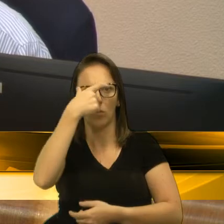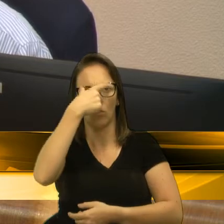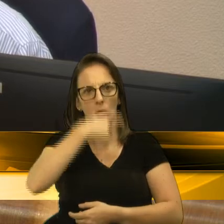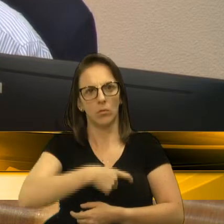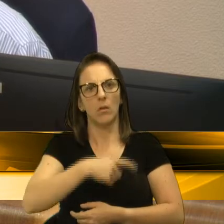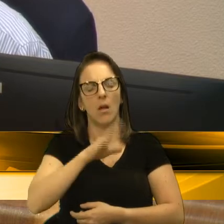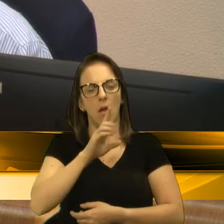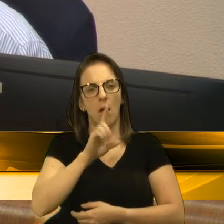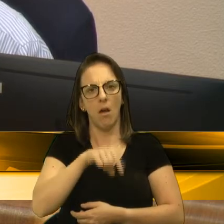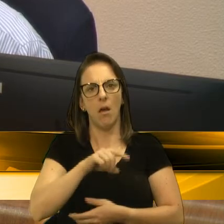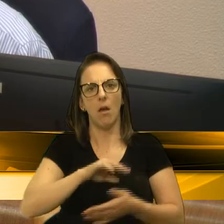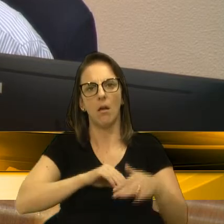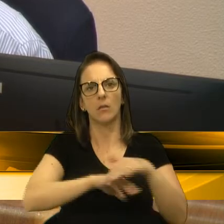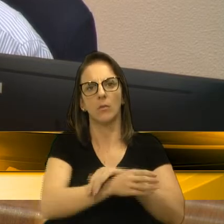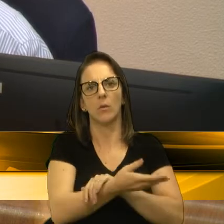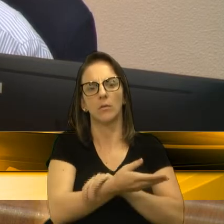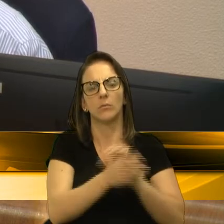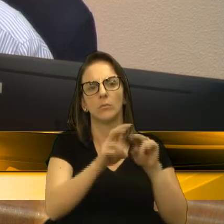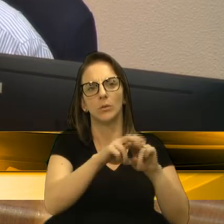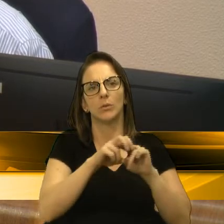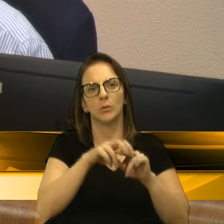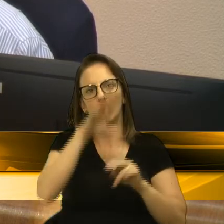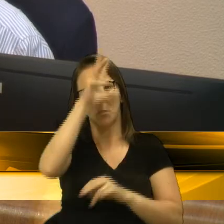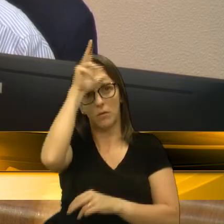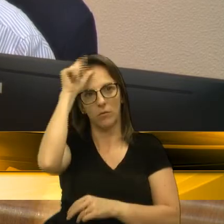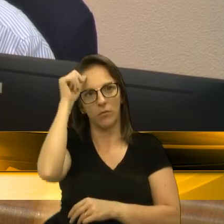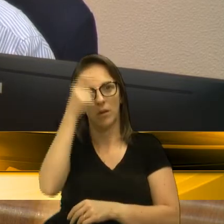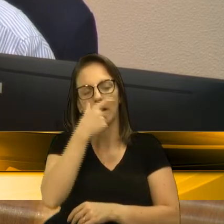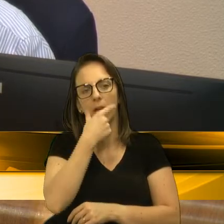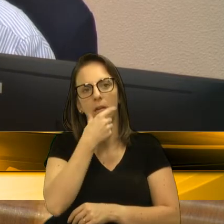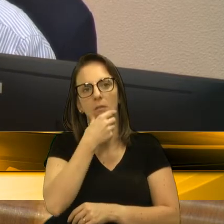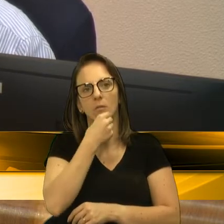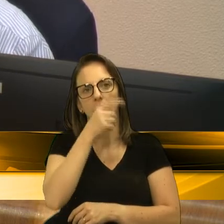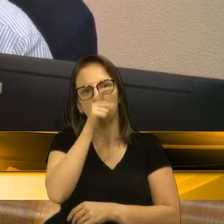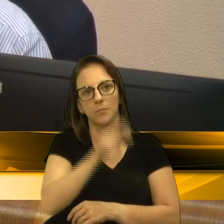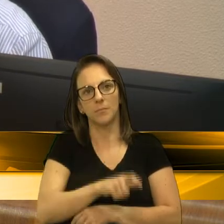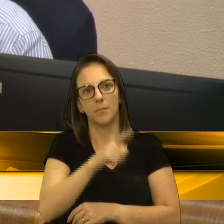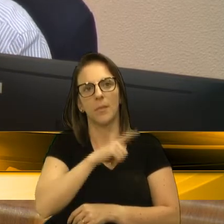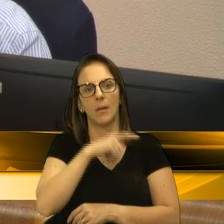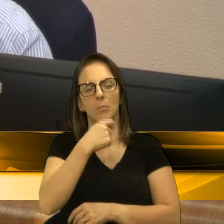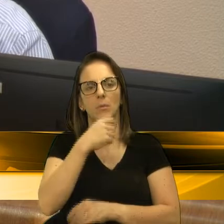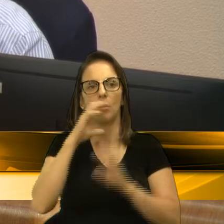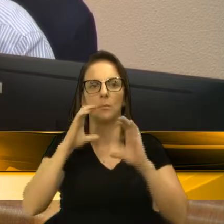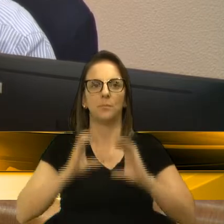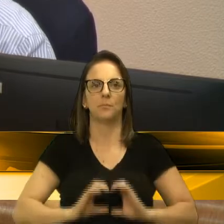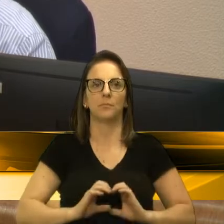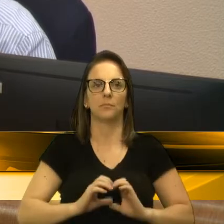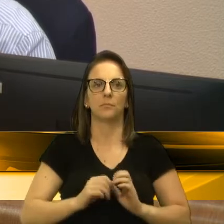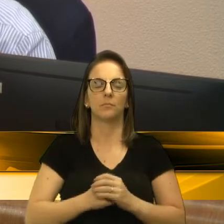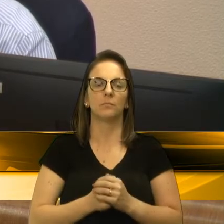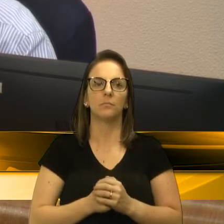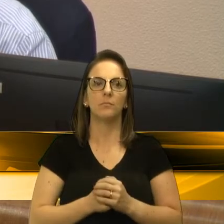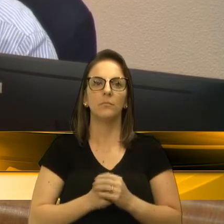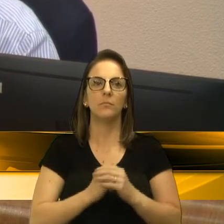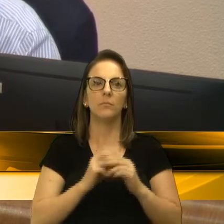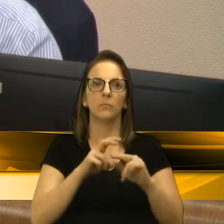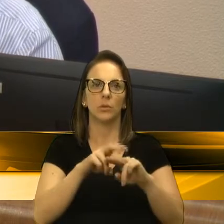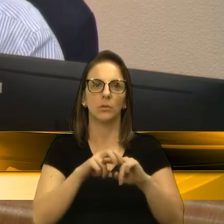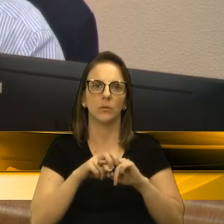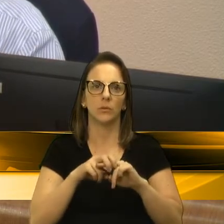ocupa, pois quem detém o cargo de prefeito deve ter um comportamento digno e decoroso. Quanto à abordagem das considerações